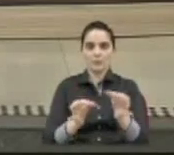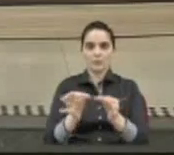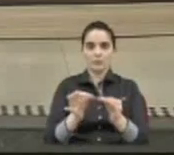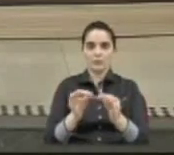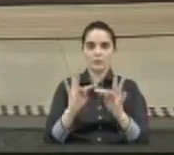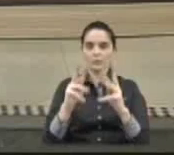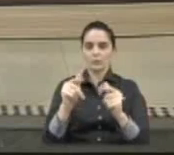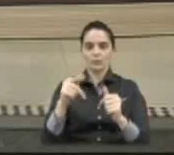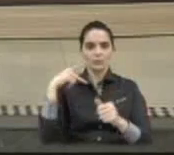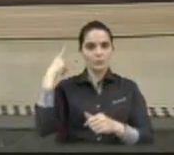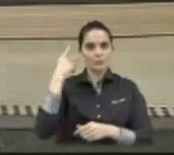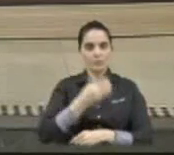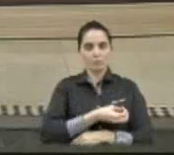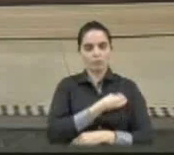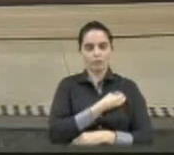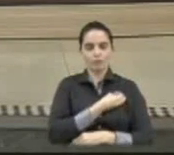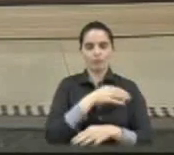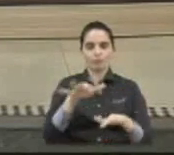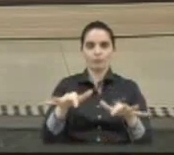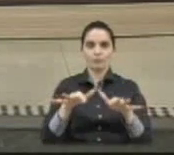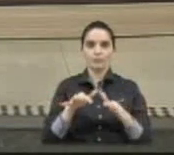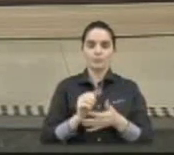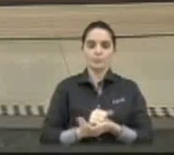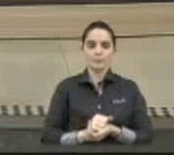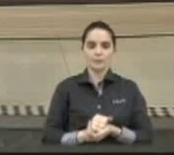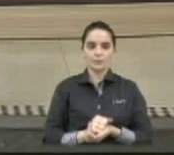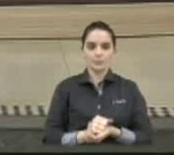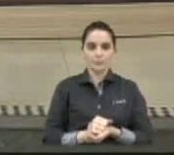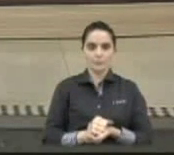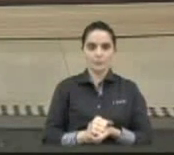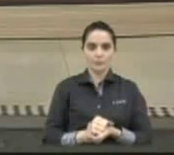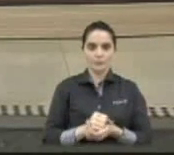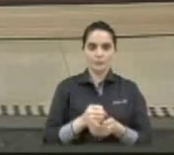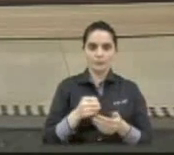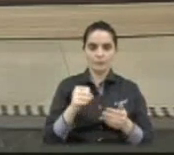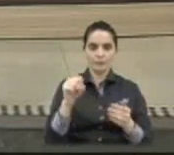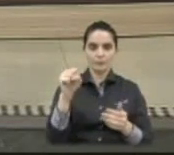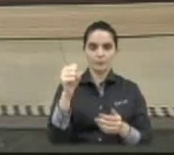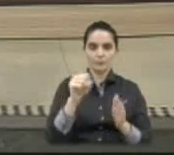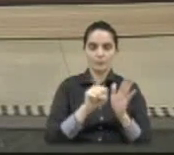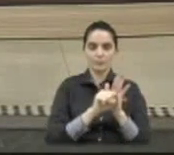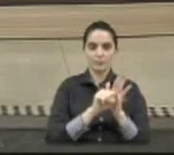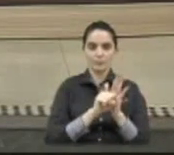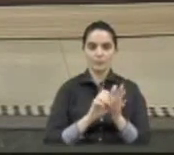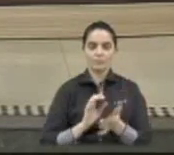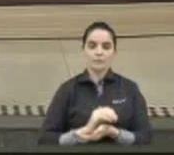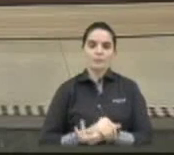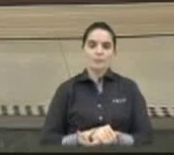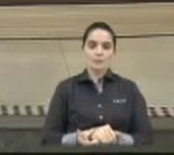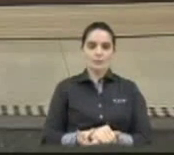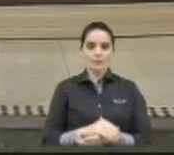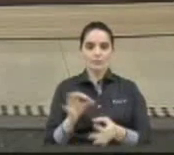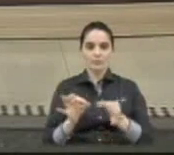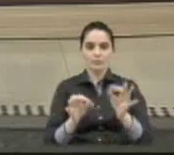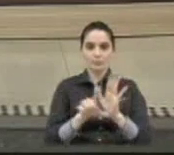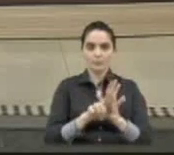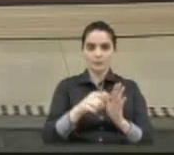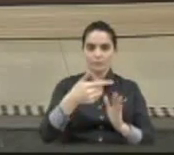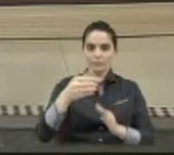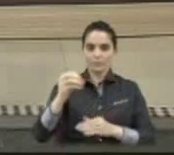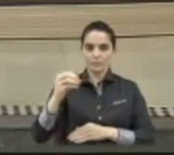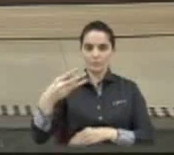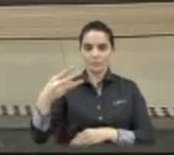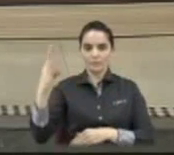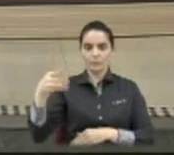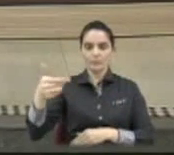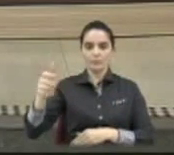projeto por todos os vereadores presentes no plenário. Item oitavo da pauta. Projeto de lei 203